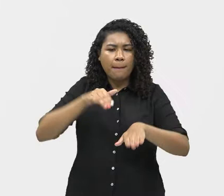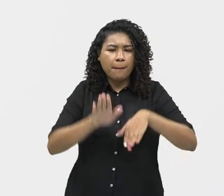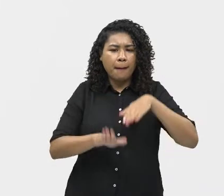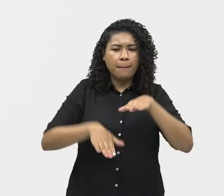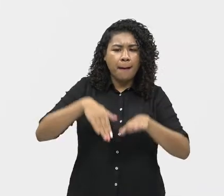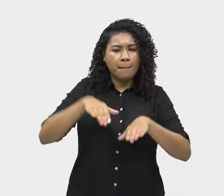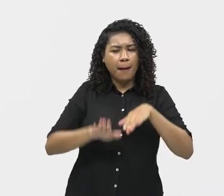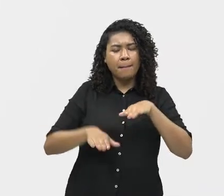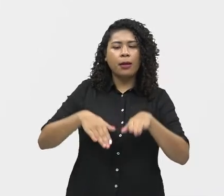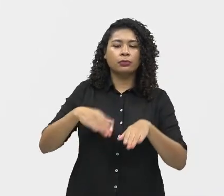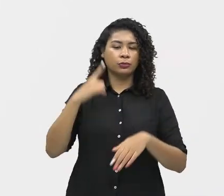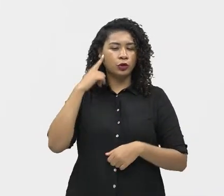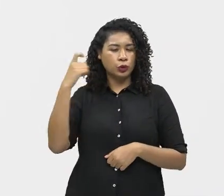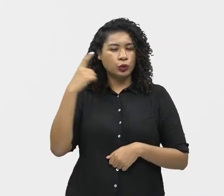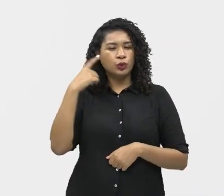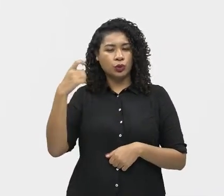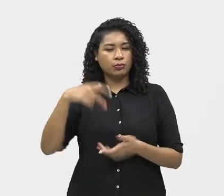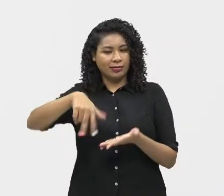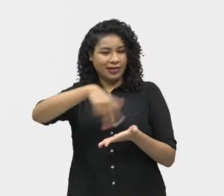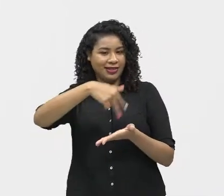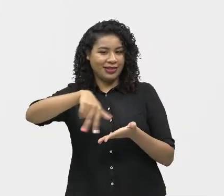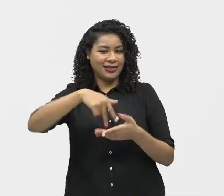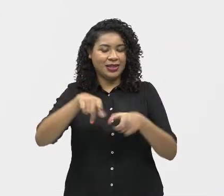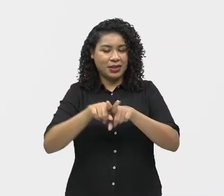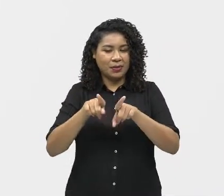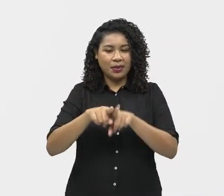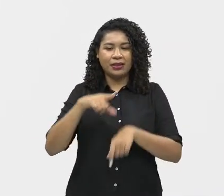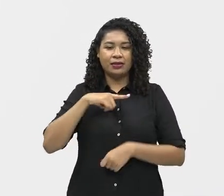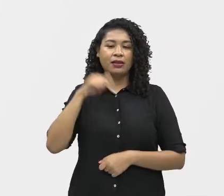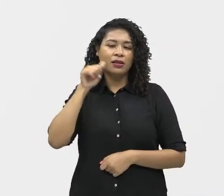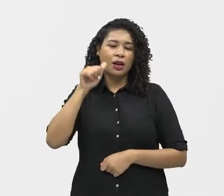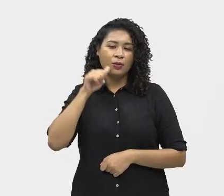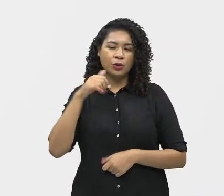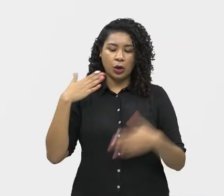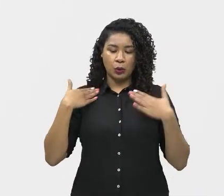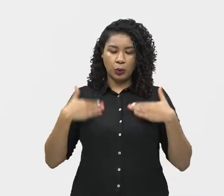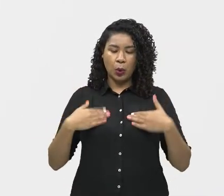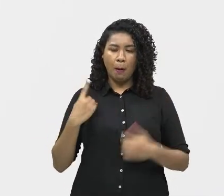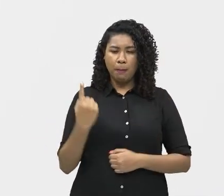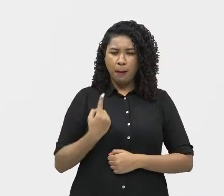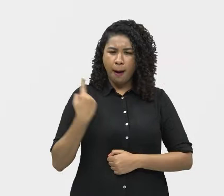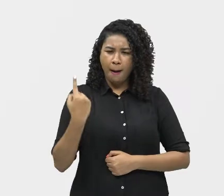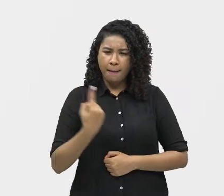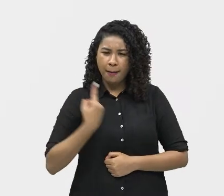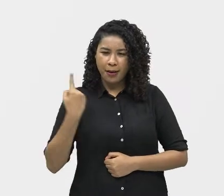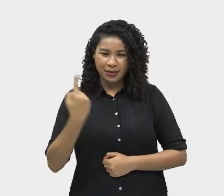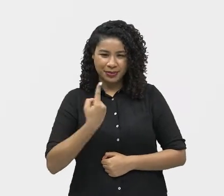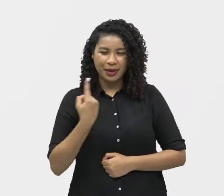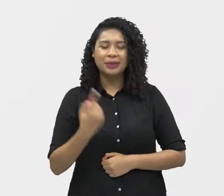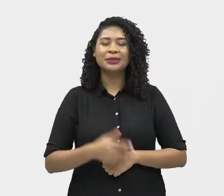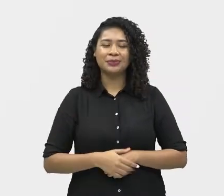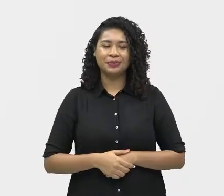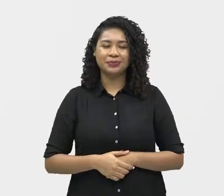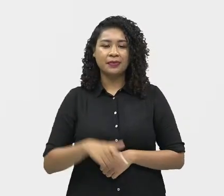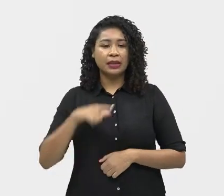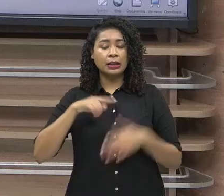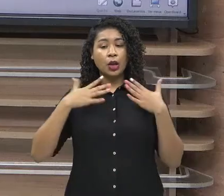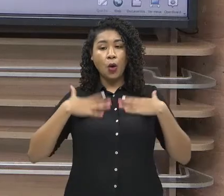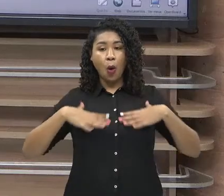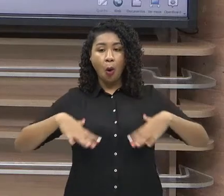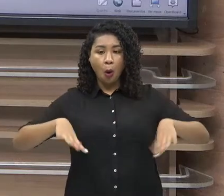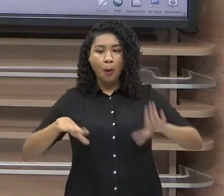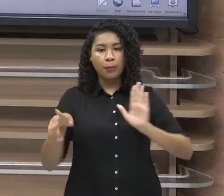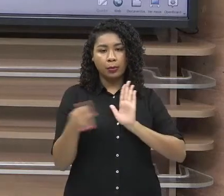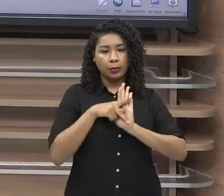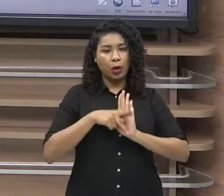do país, e ela tem uma característica própria, tem um traje próprio, onde as mulheres usam